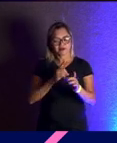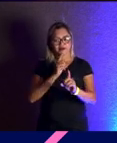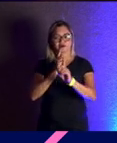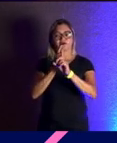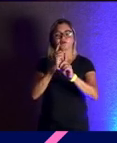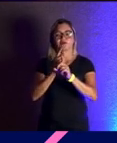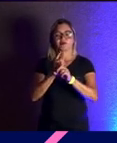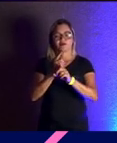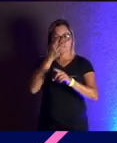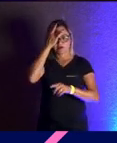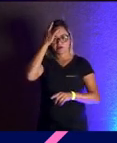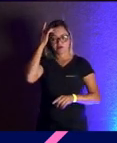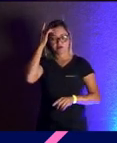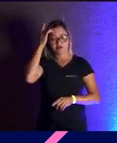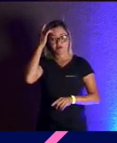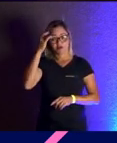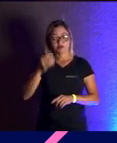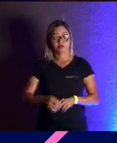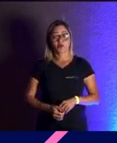vítimas